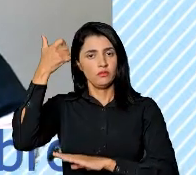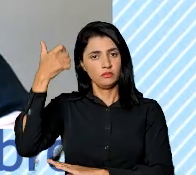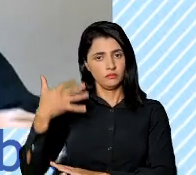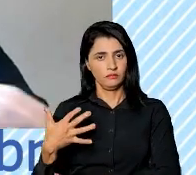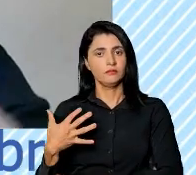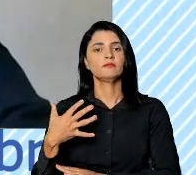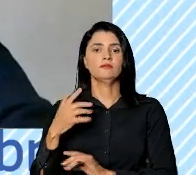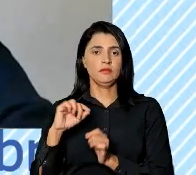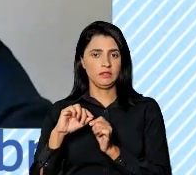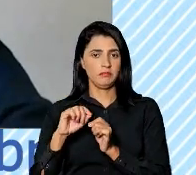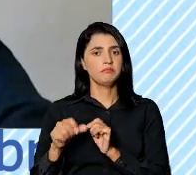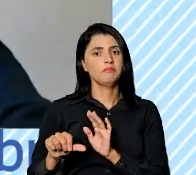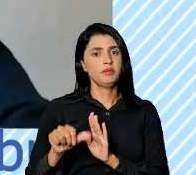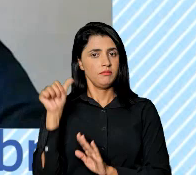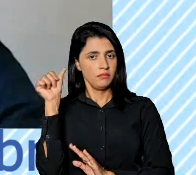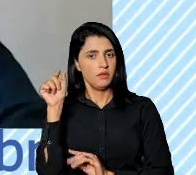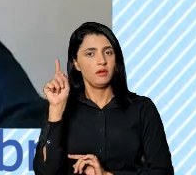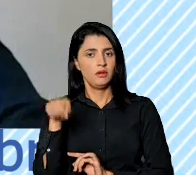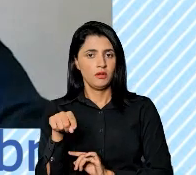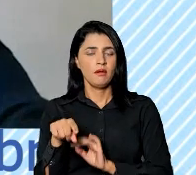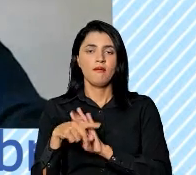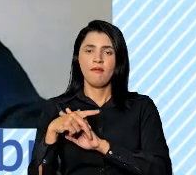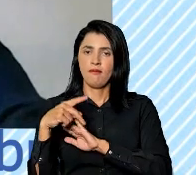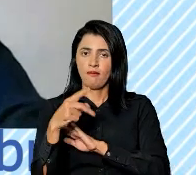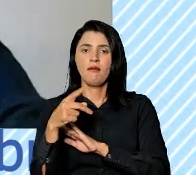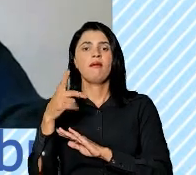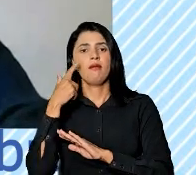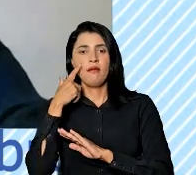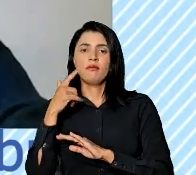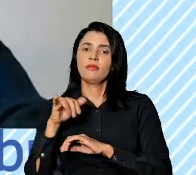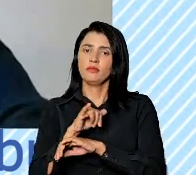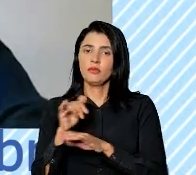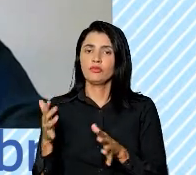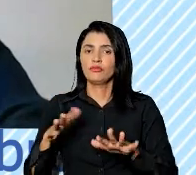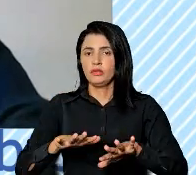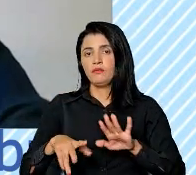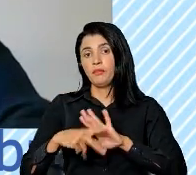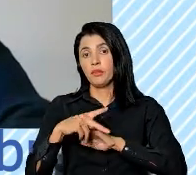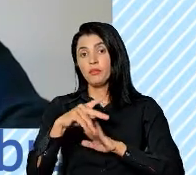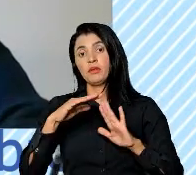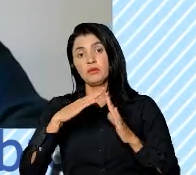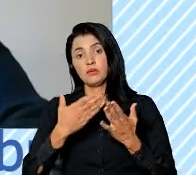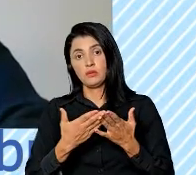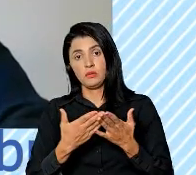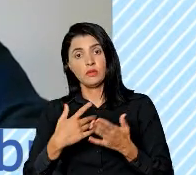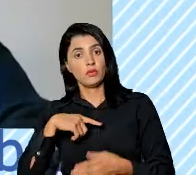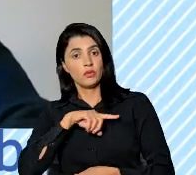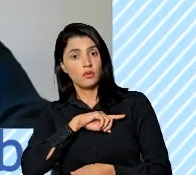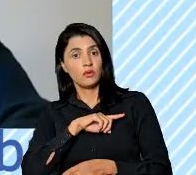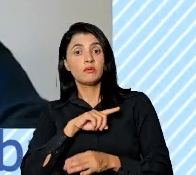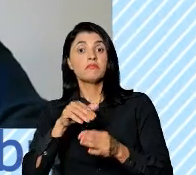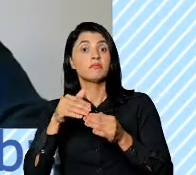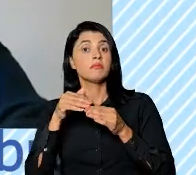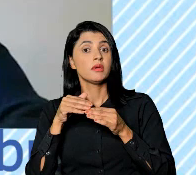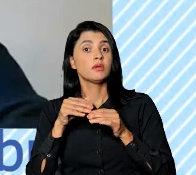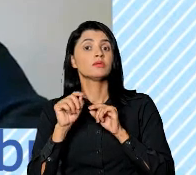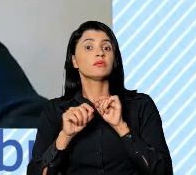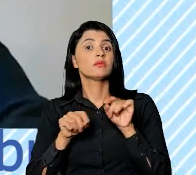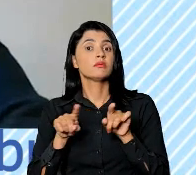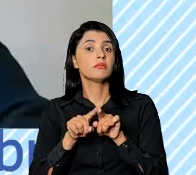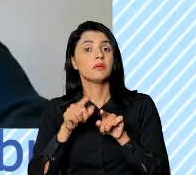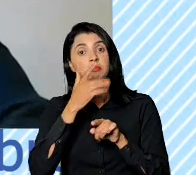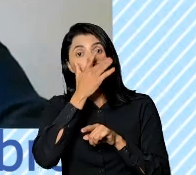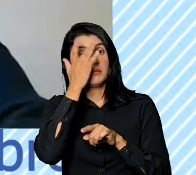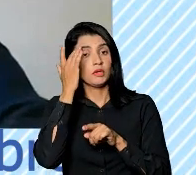audiodescrição, que é uma iniciativa inclusiva da nossa escola, e eu peço às nossas